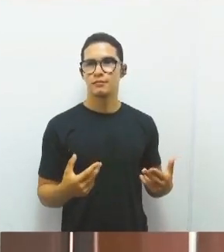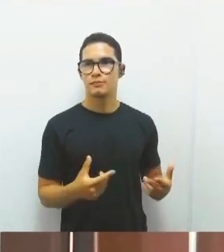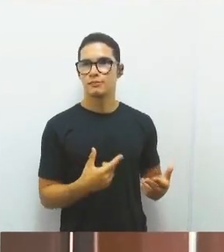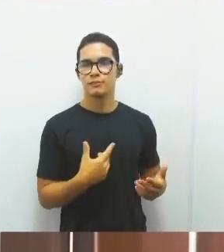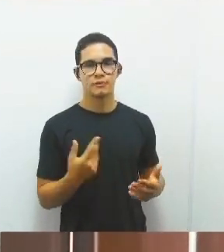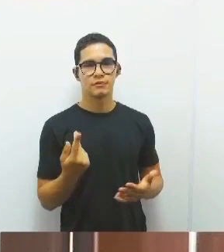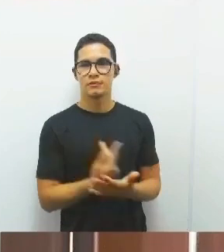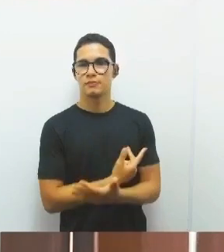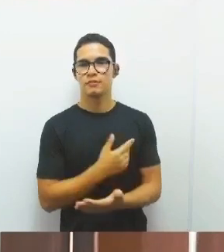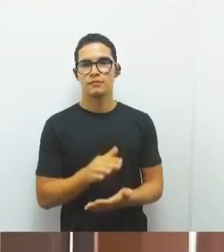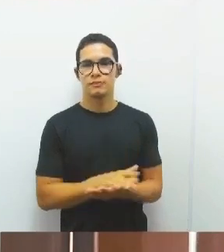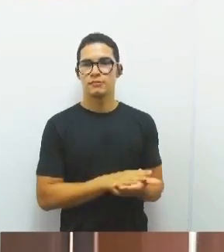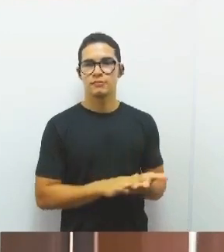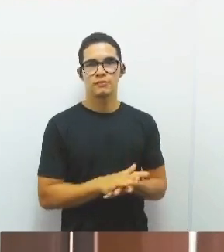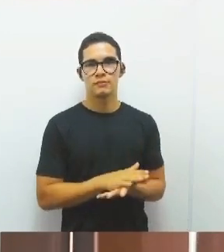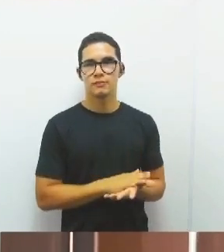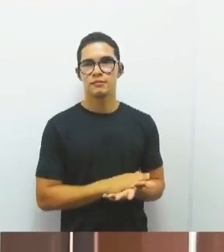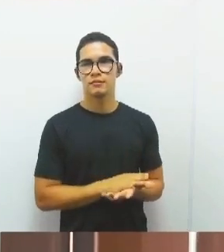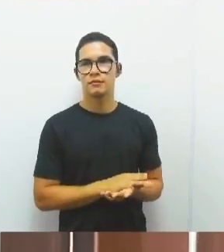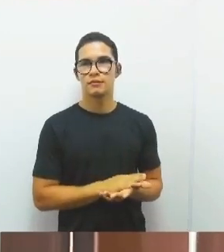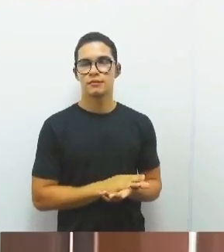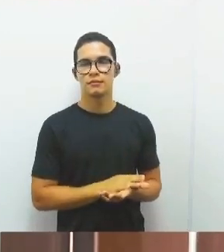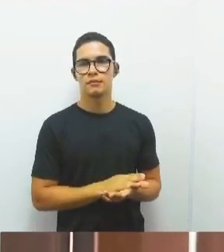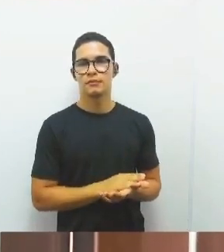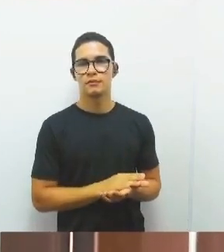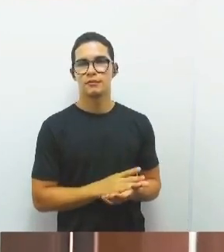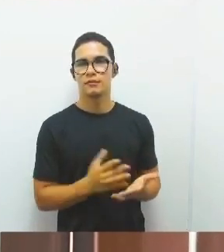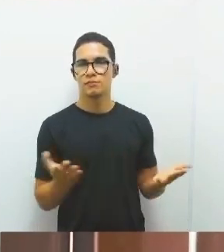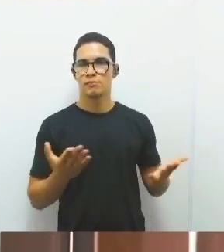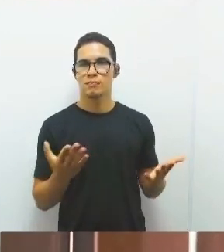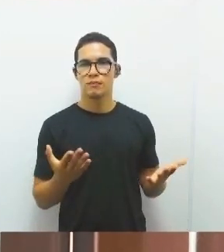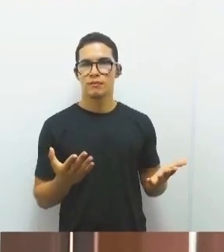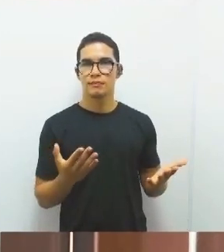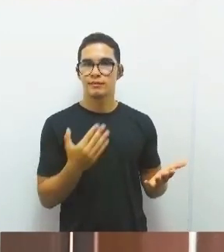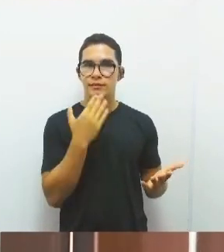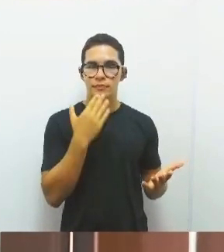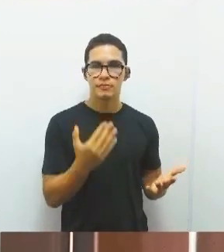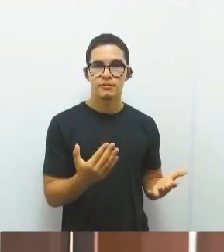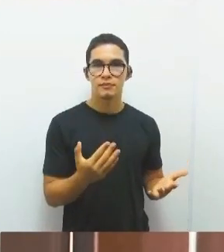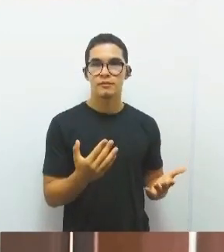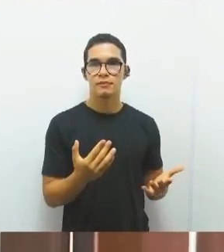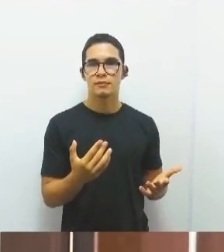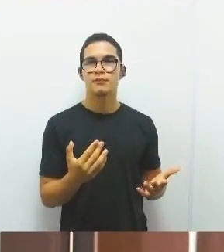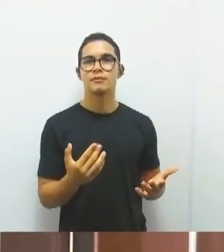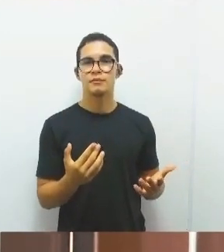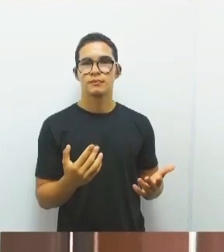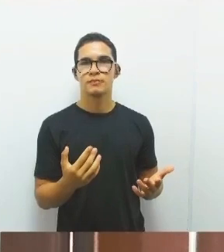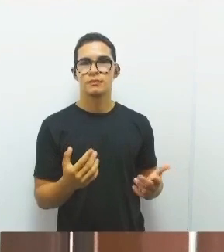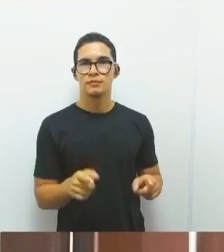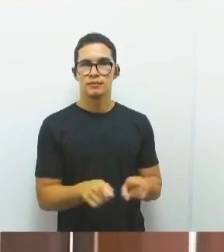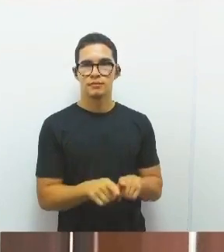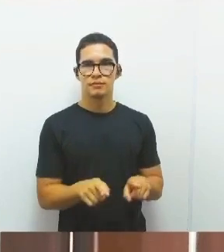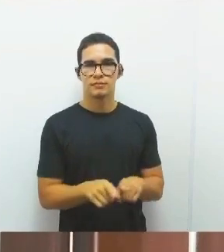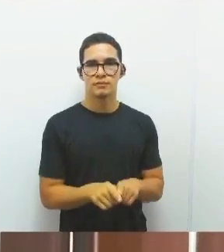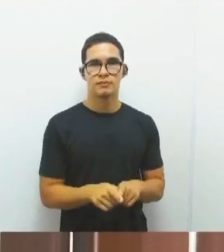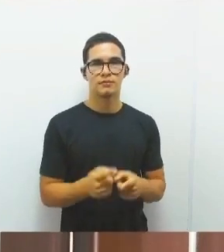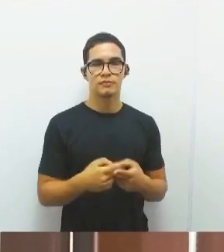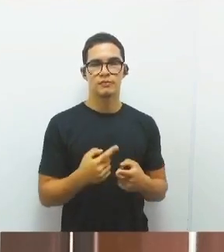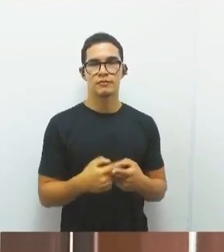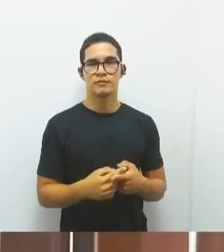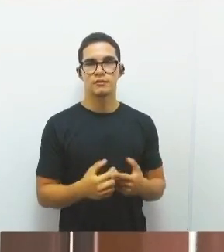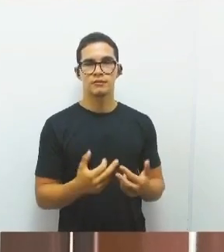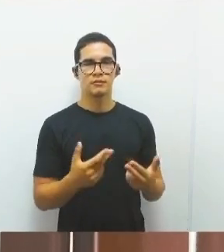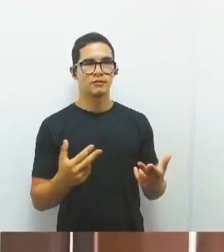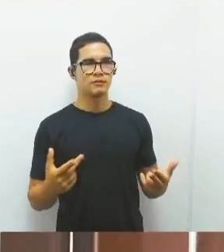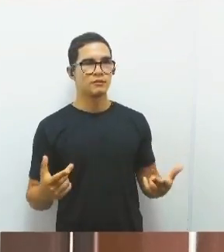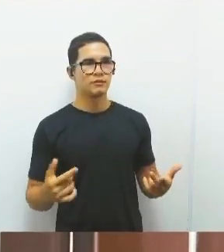não está fazendo essa fiscalização então corroboro com amigos aqui da casa Legislativa porque a enfermagem